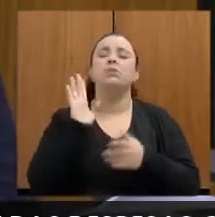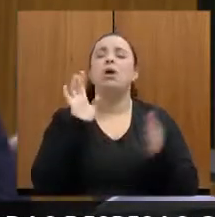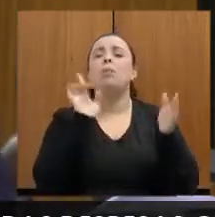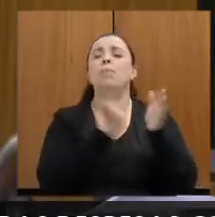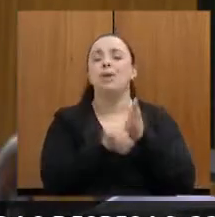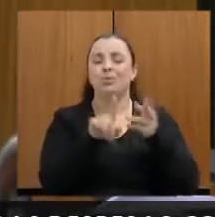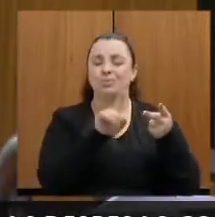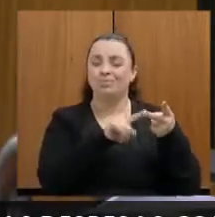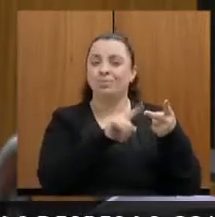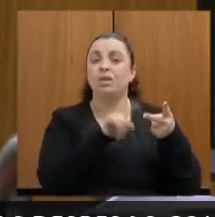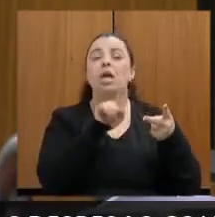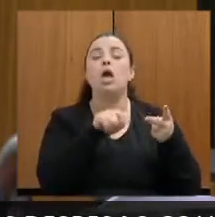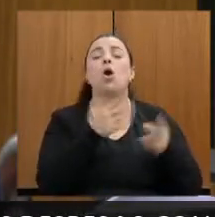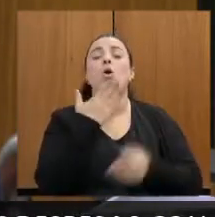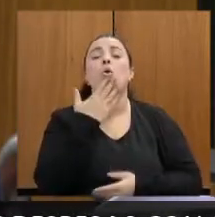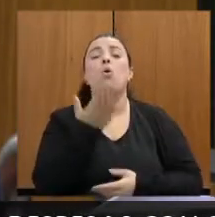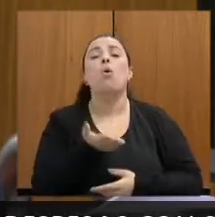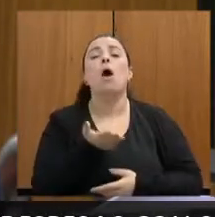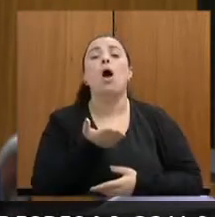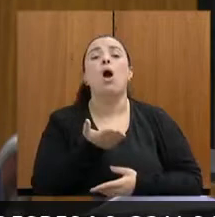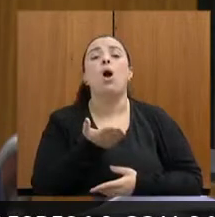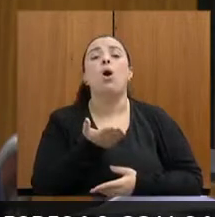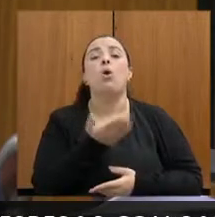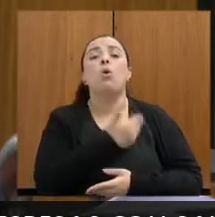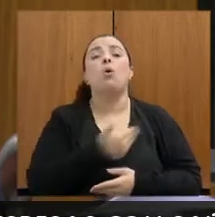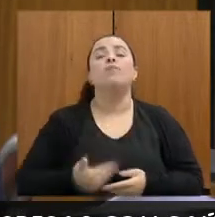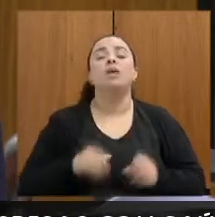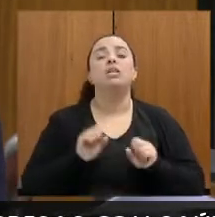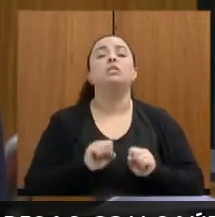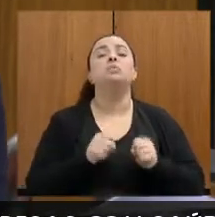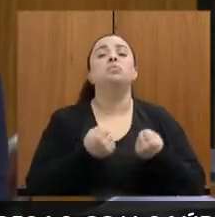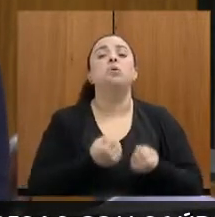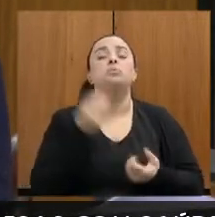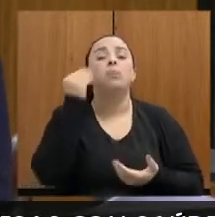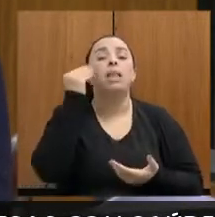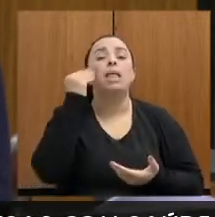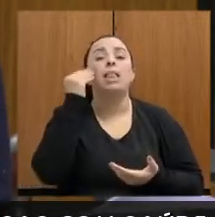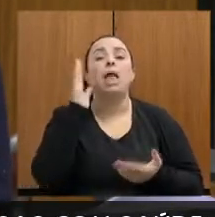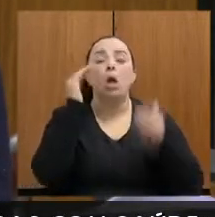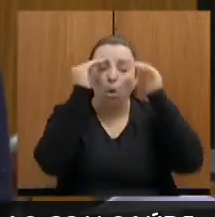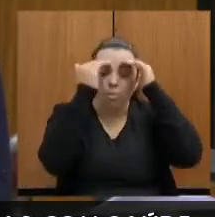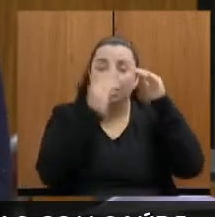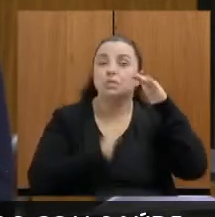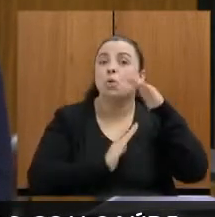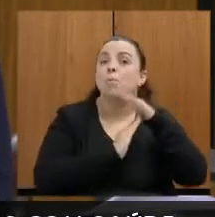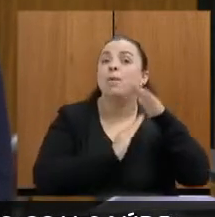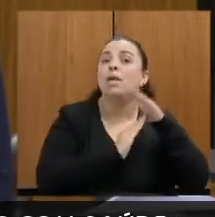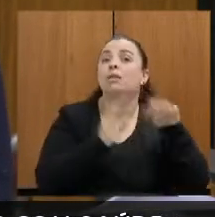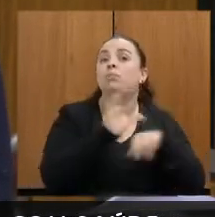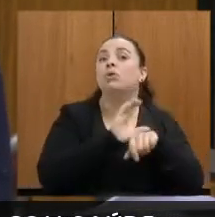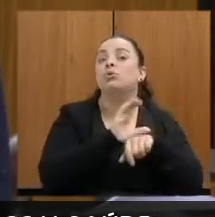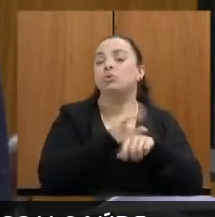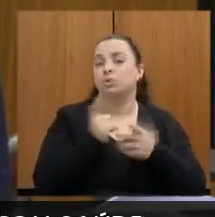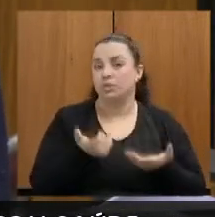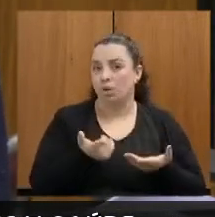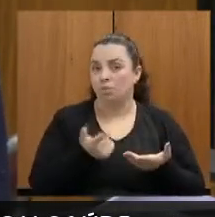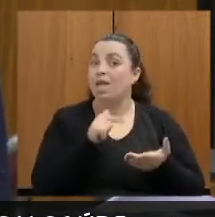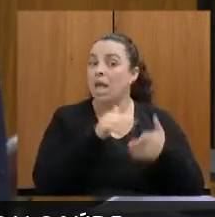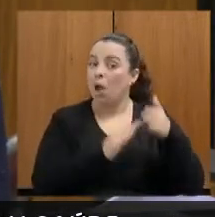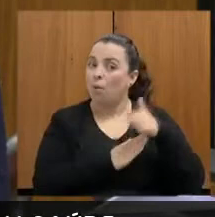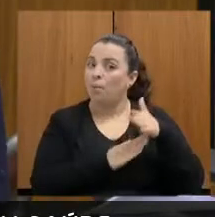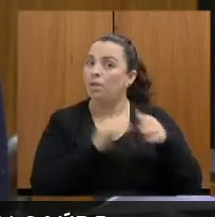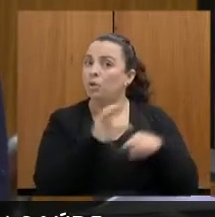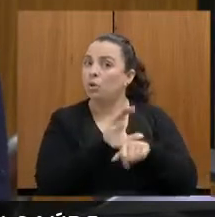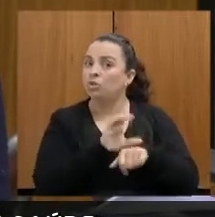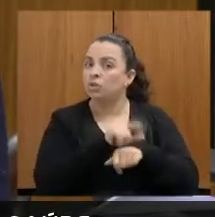é exatamente qual é o esforço do governo para tentar chegar ao mínimo constitucional considerando que o mesmo constitucional